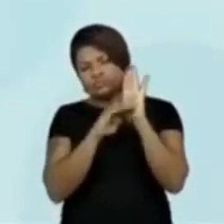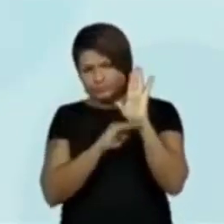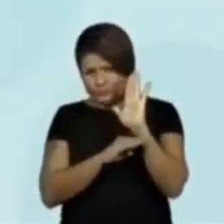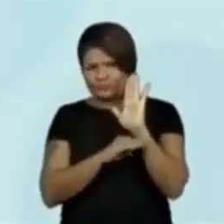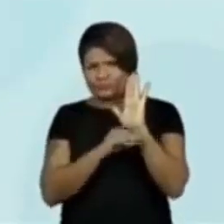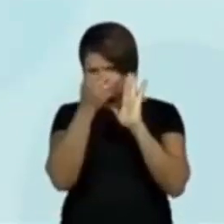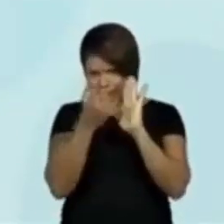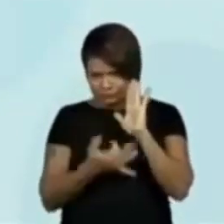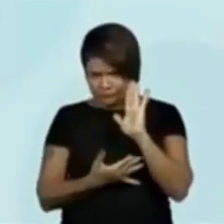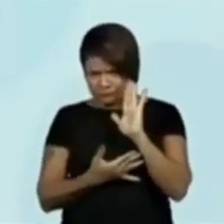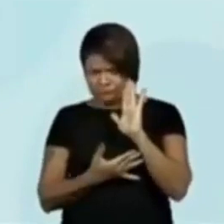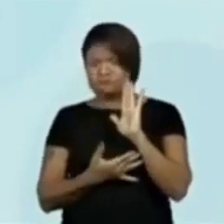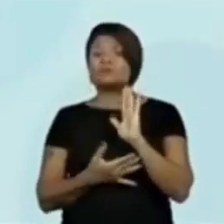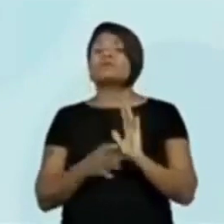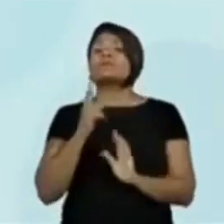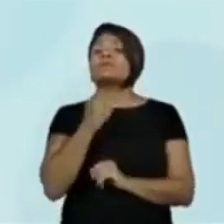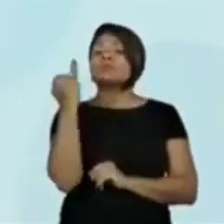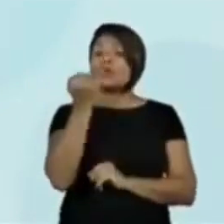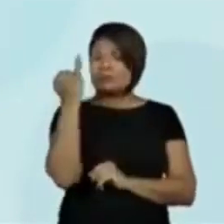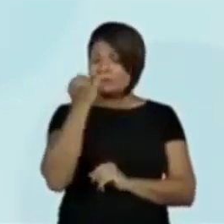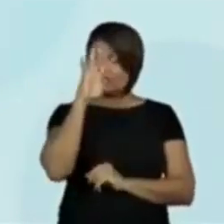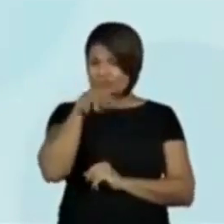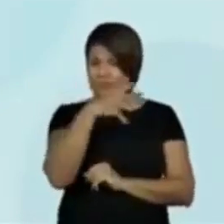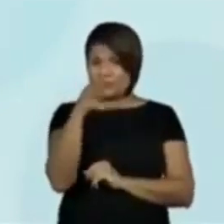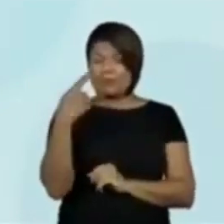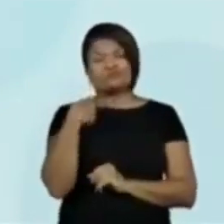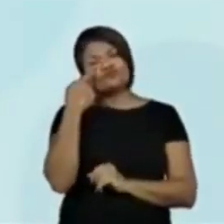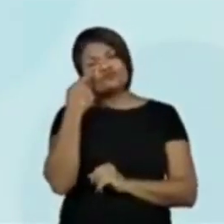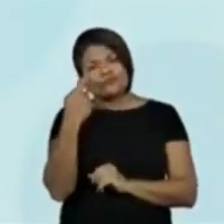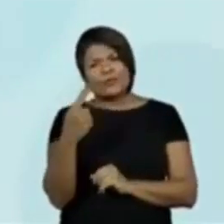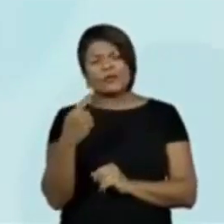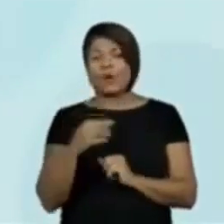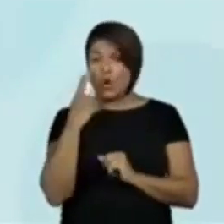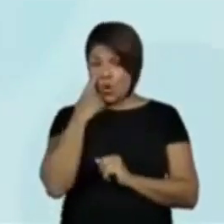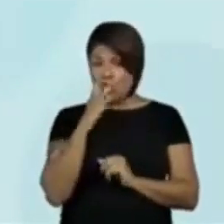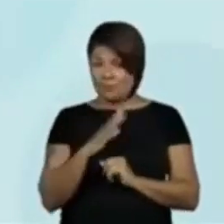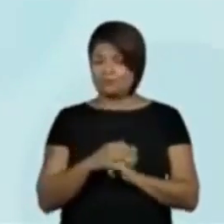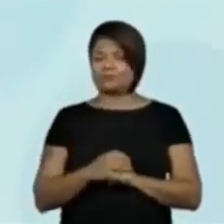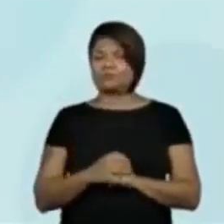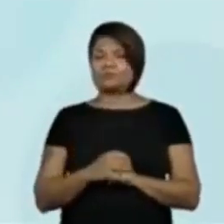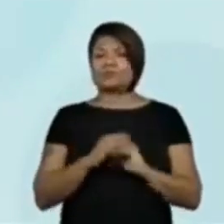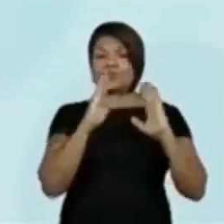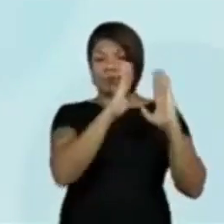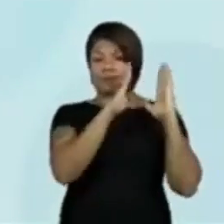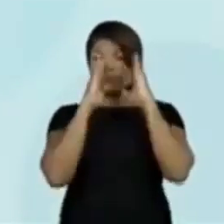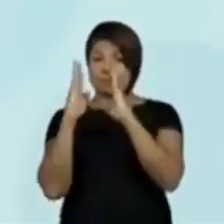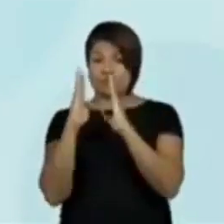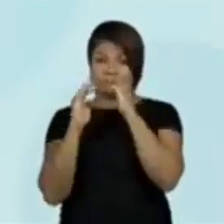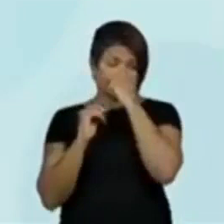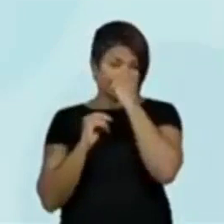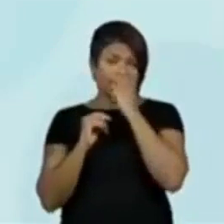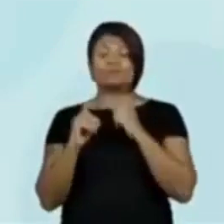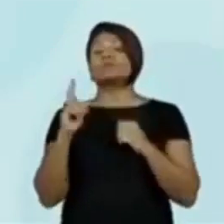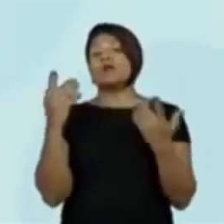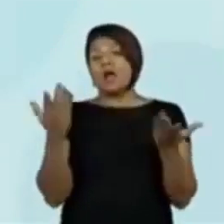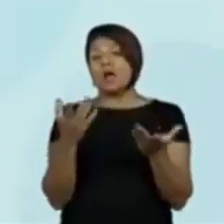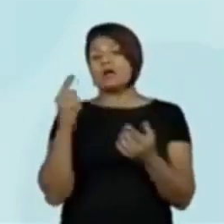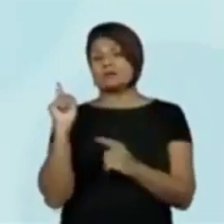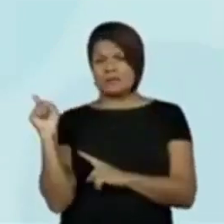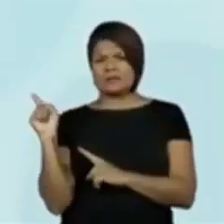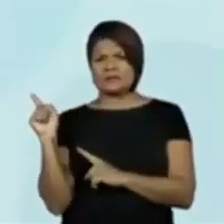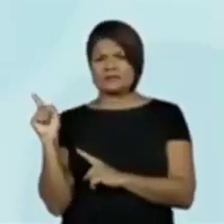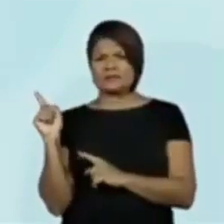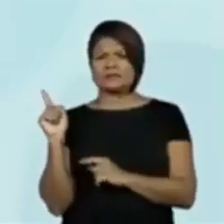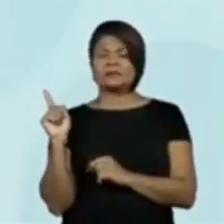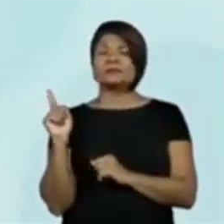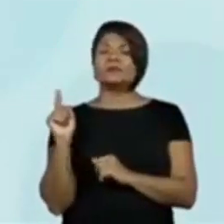E importantíssimo numa tabela é a gente olhar, não é? Olha só, a próxima coluna, neste caso,